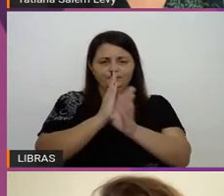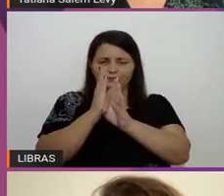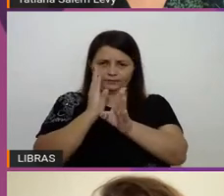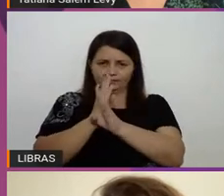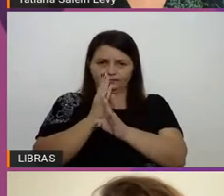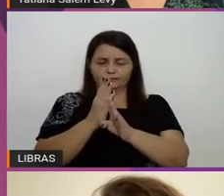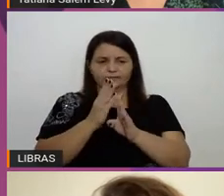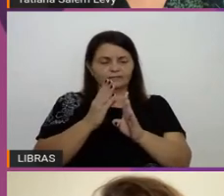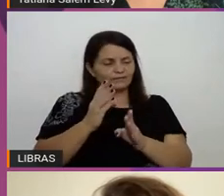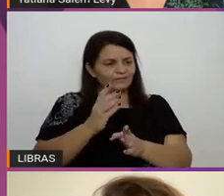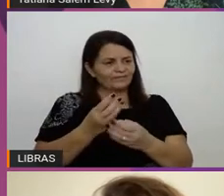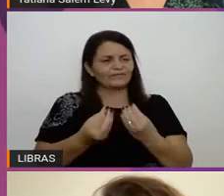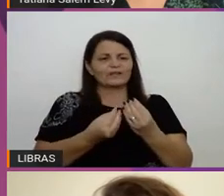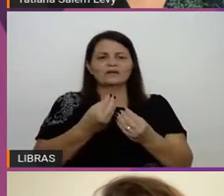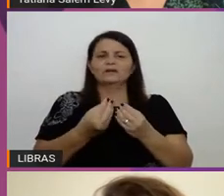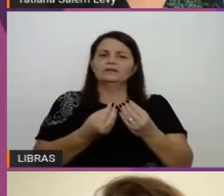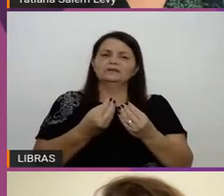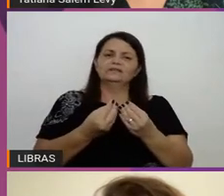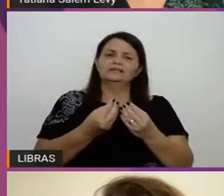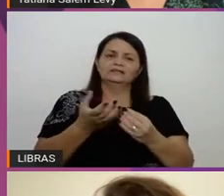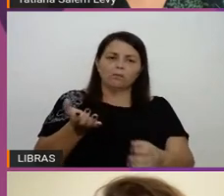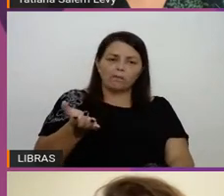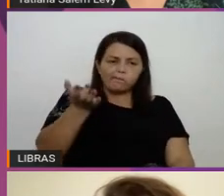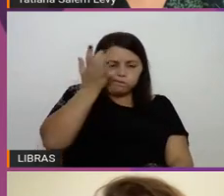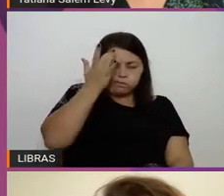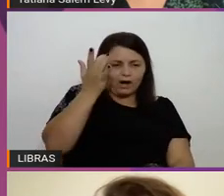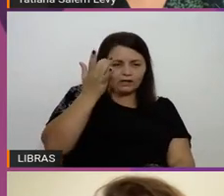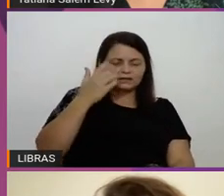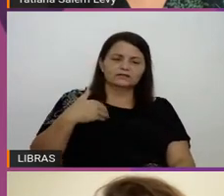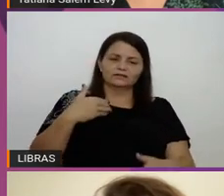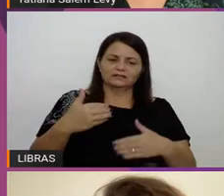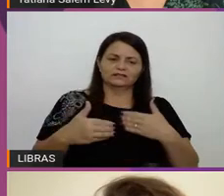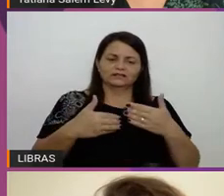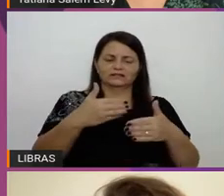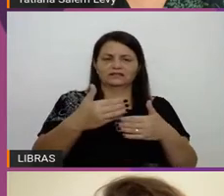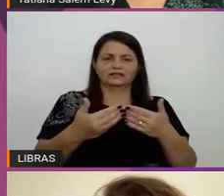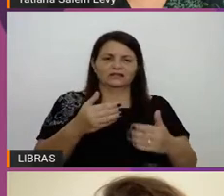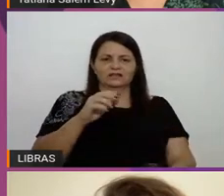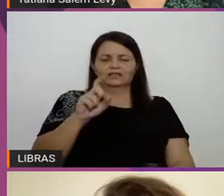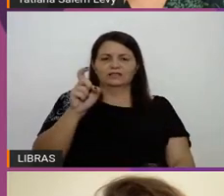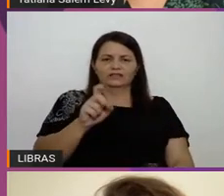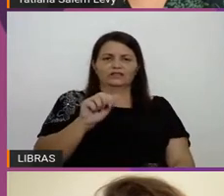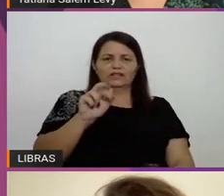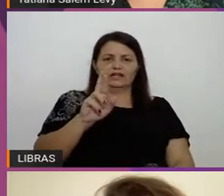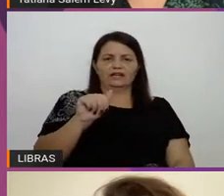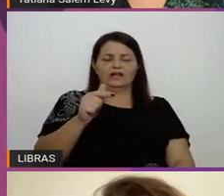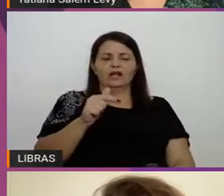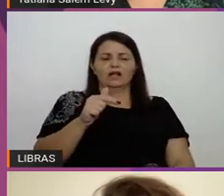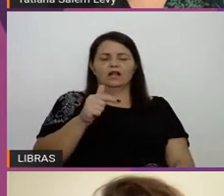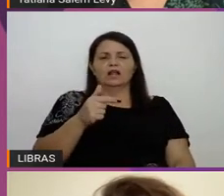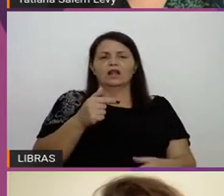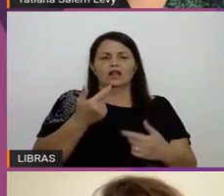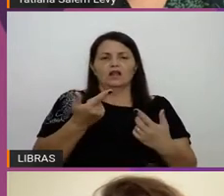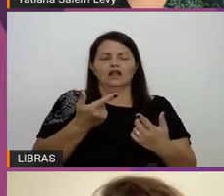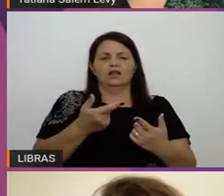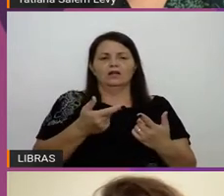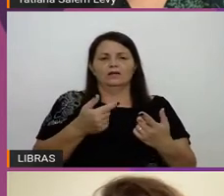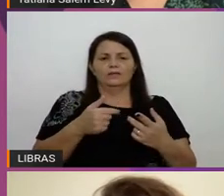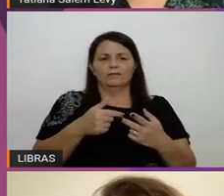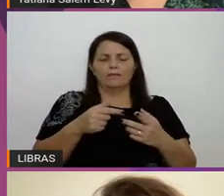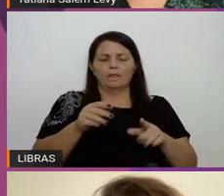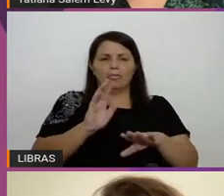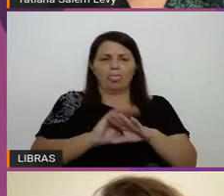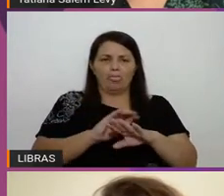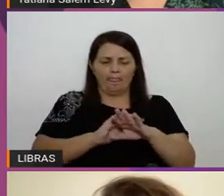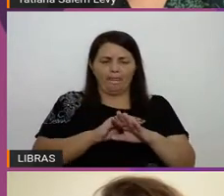do seu talento vai colocar o charango é um instrumento peruano do